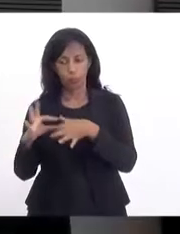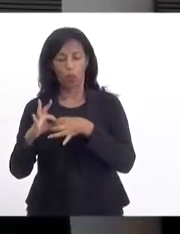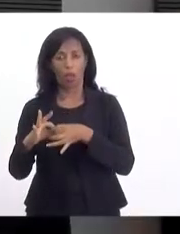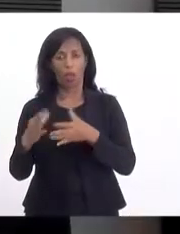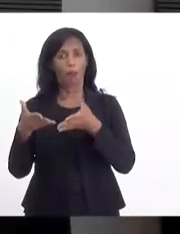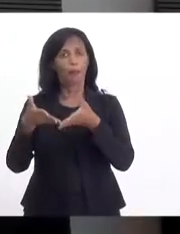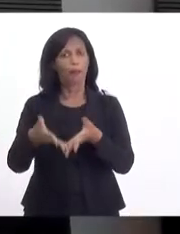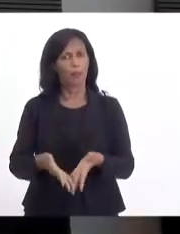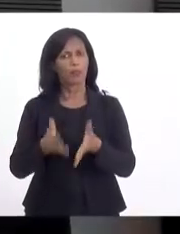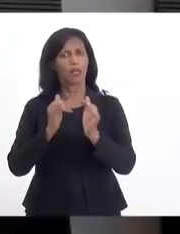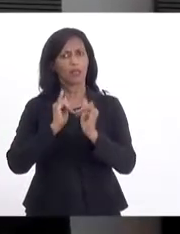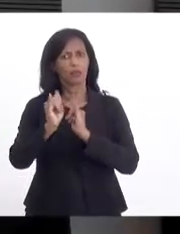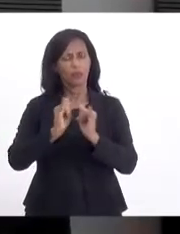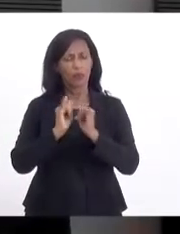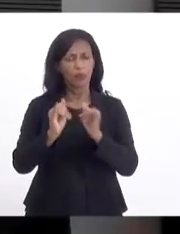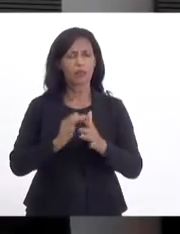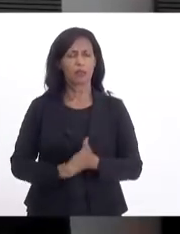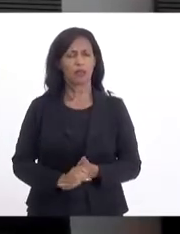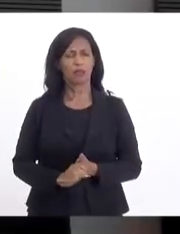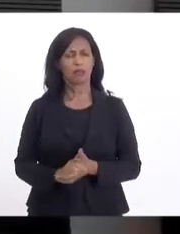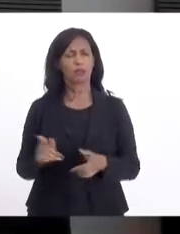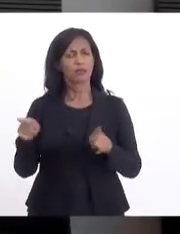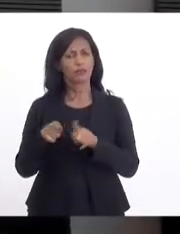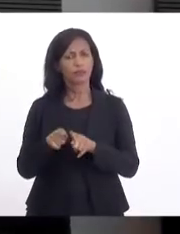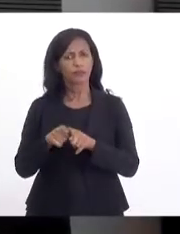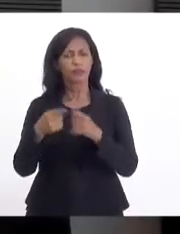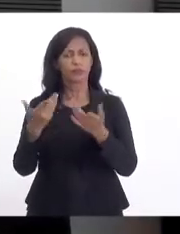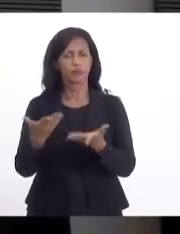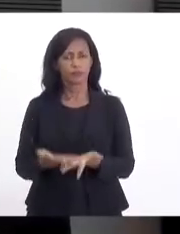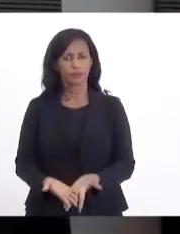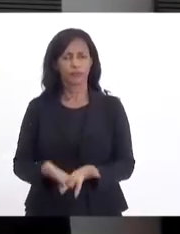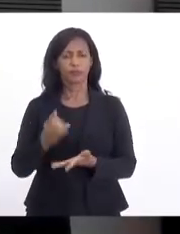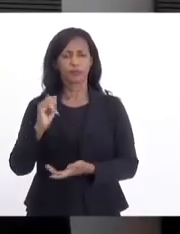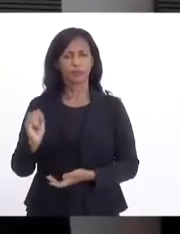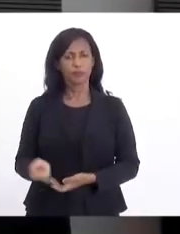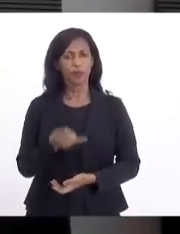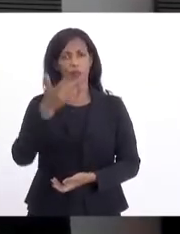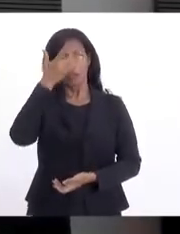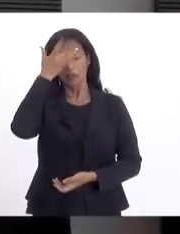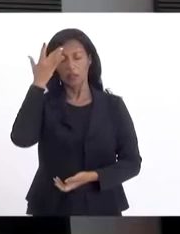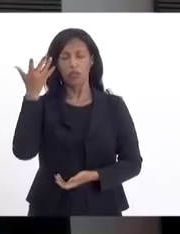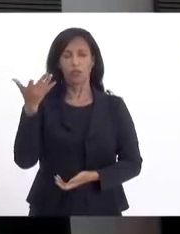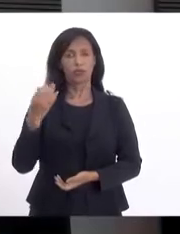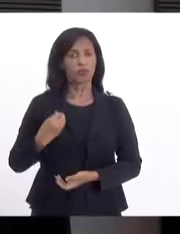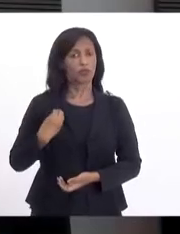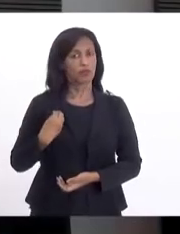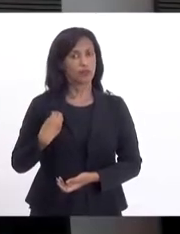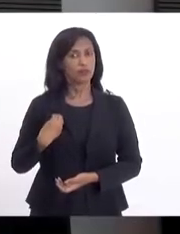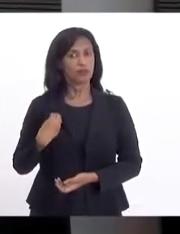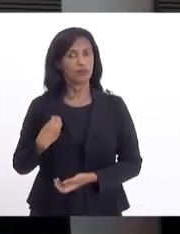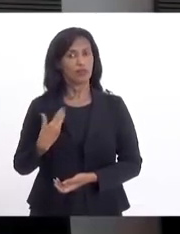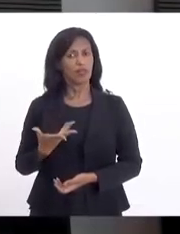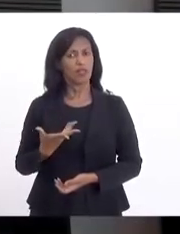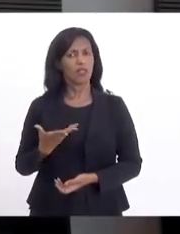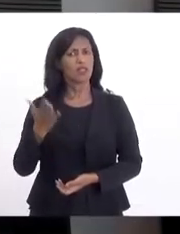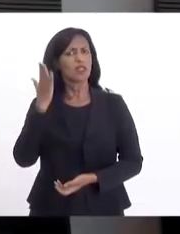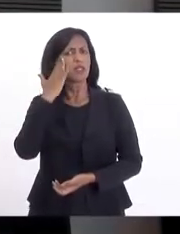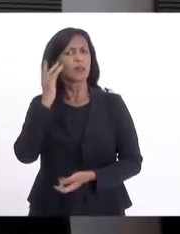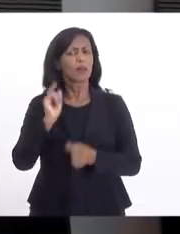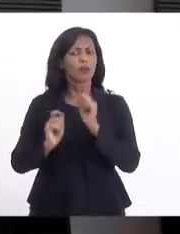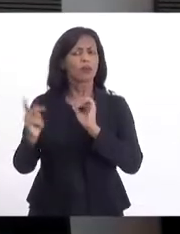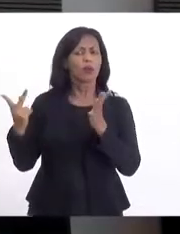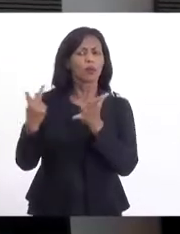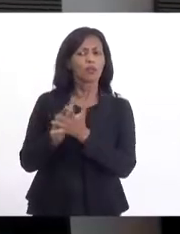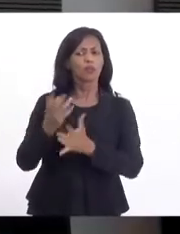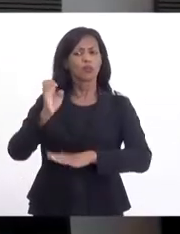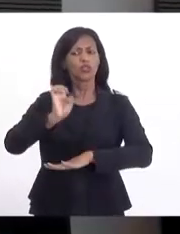é informação, isso também é possibilidade das pessoas viverem, vivenciarem o